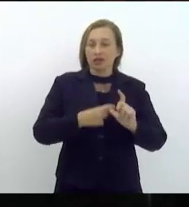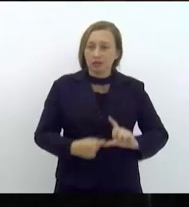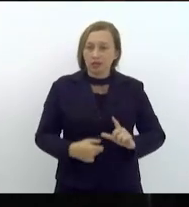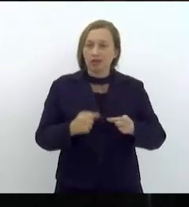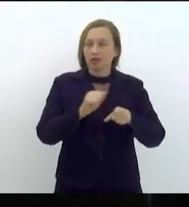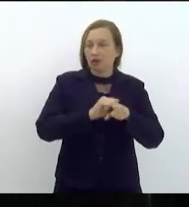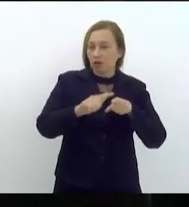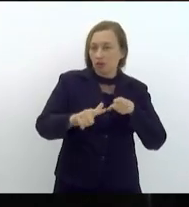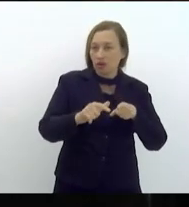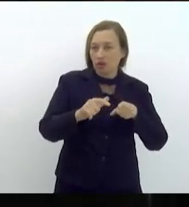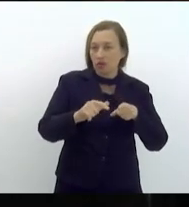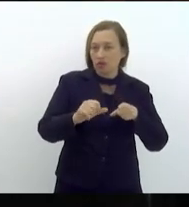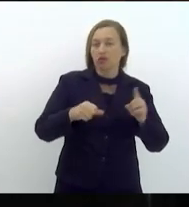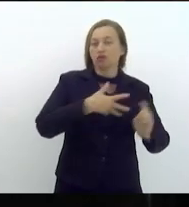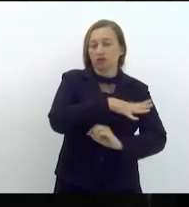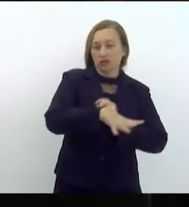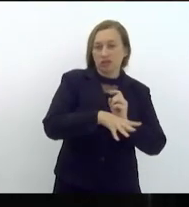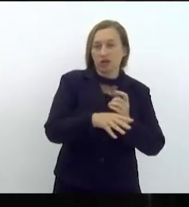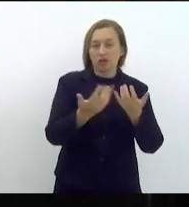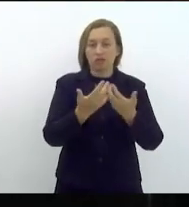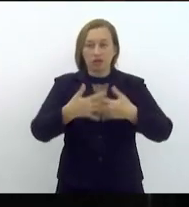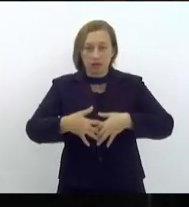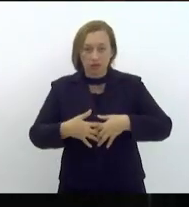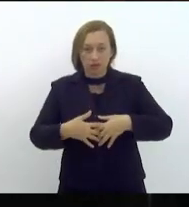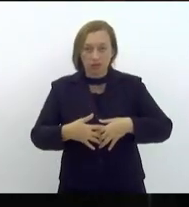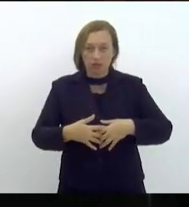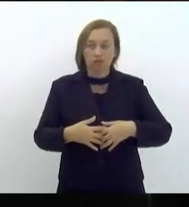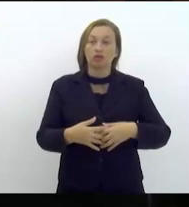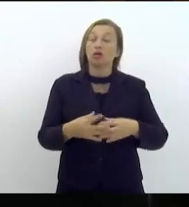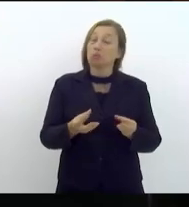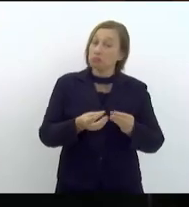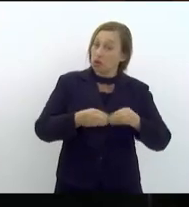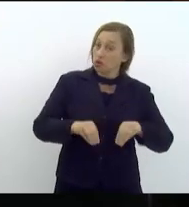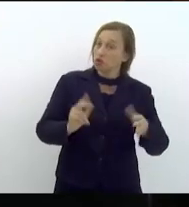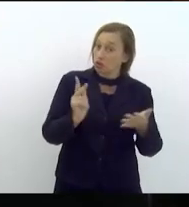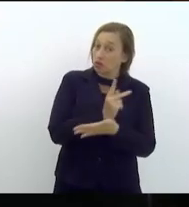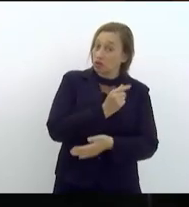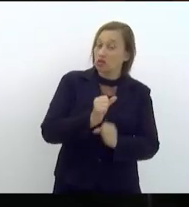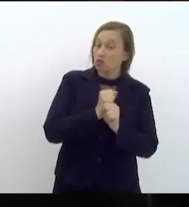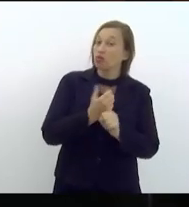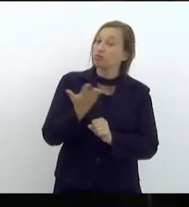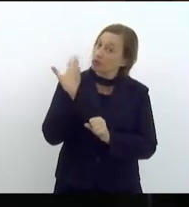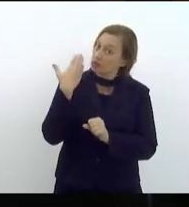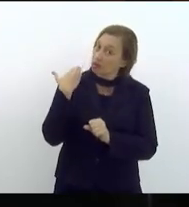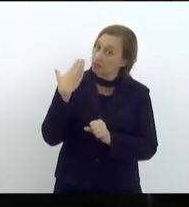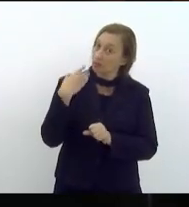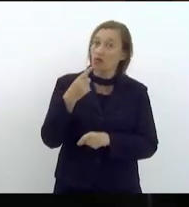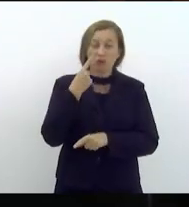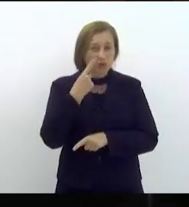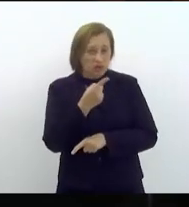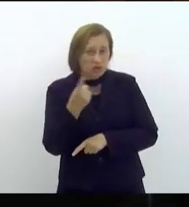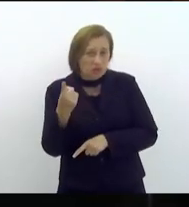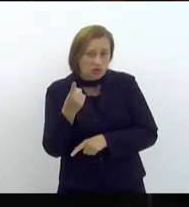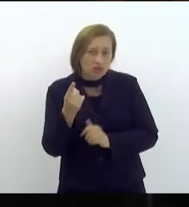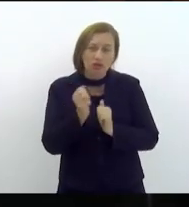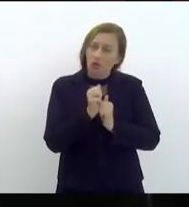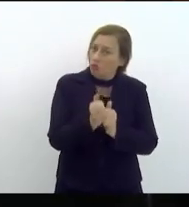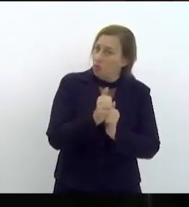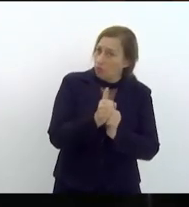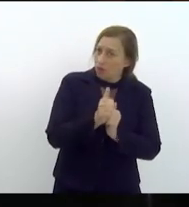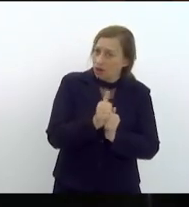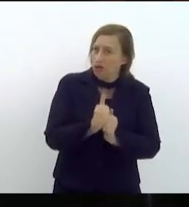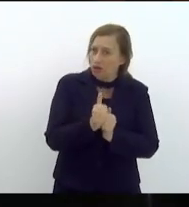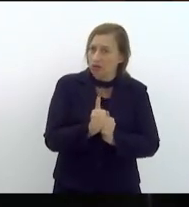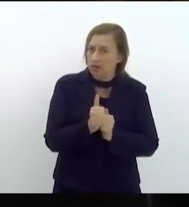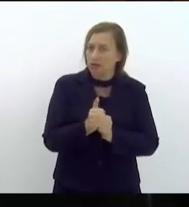famílias vítimas da maior tragédia da nossa história que aconteceu no ano passado vocês devem ter acompanhado que